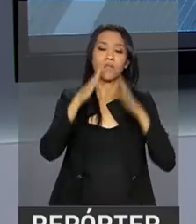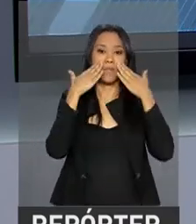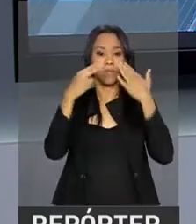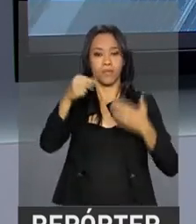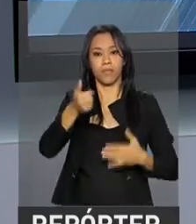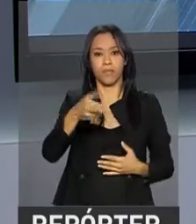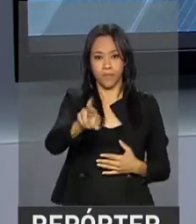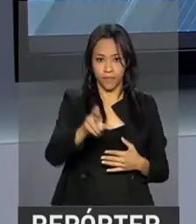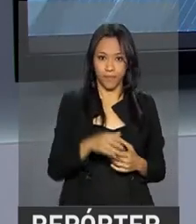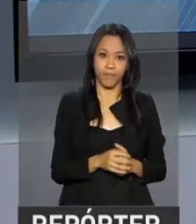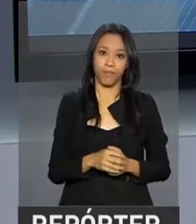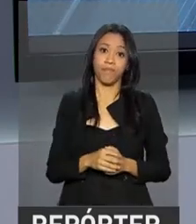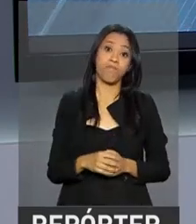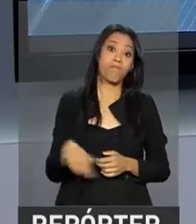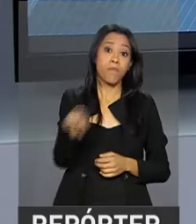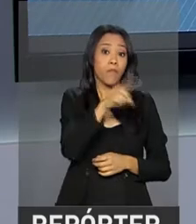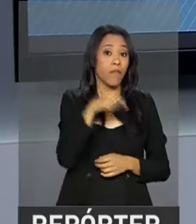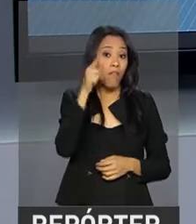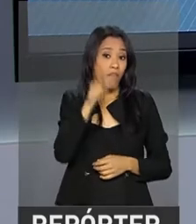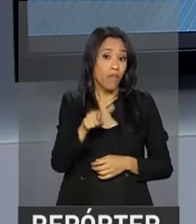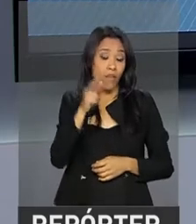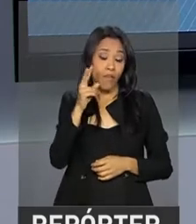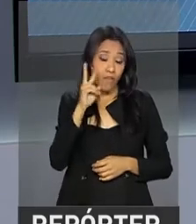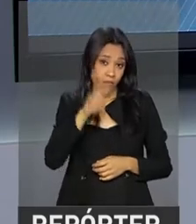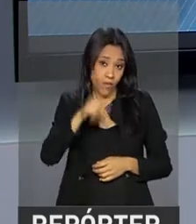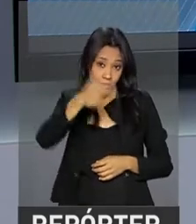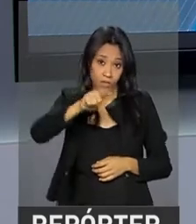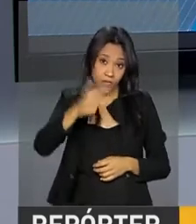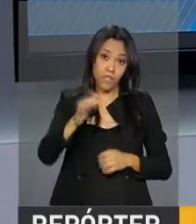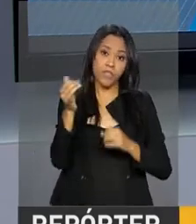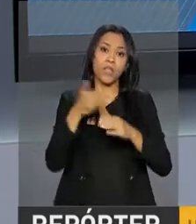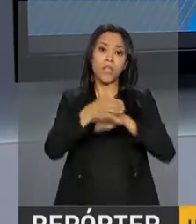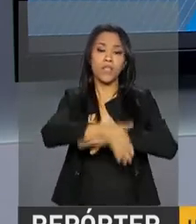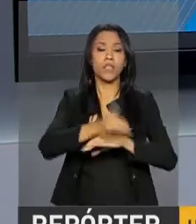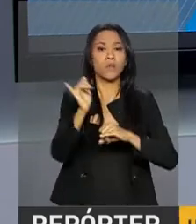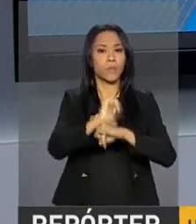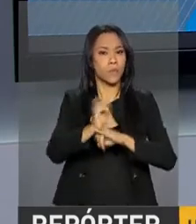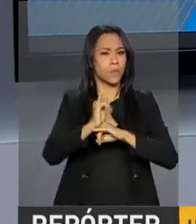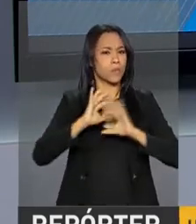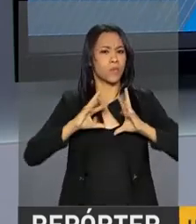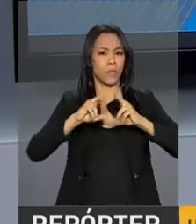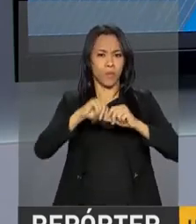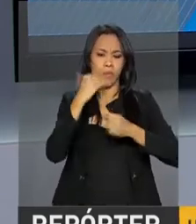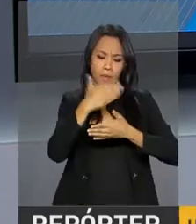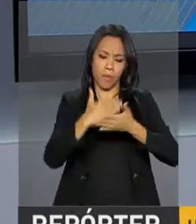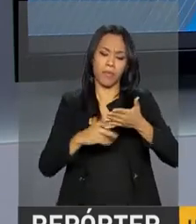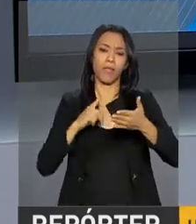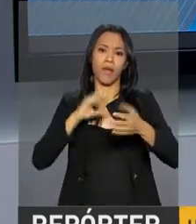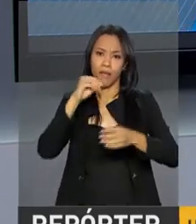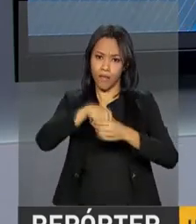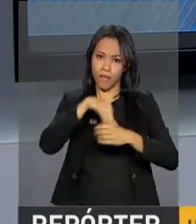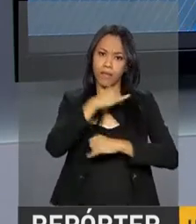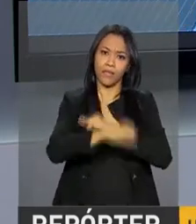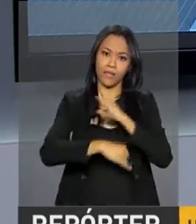do Repórter NBR. Para rever as reportagens, basta acessar o YouTube e toda a nossa programação também está